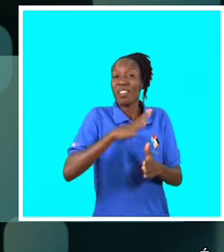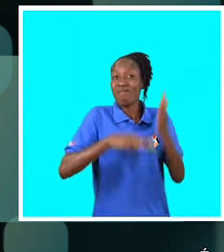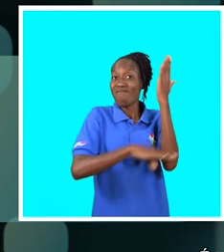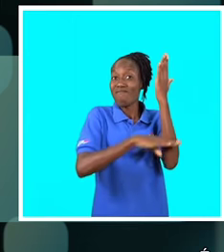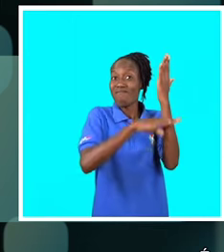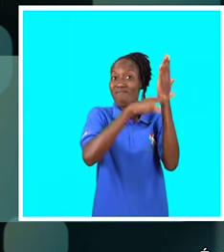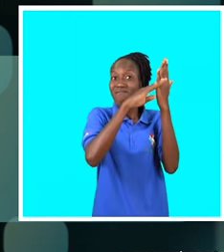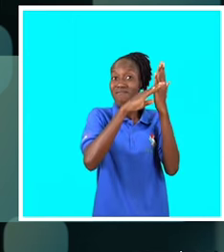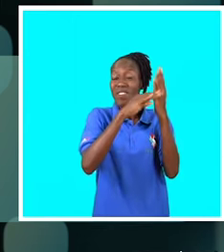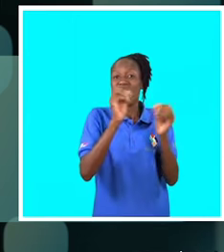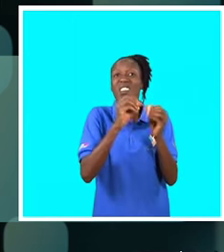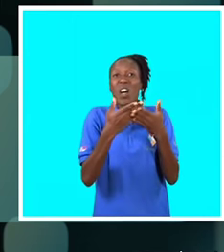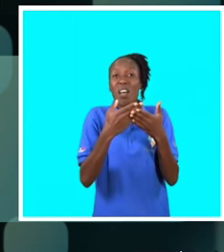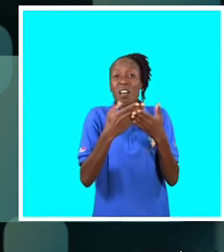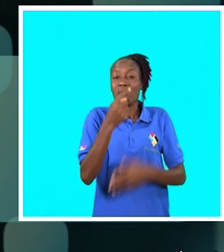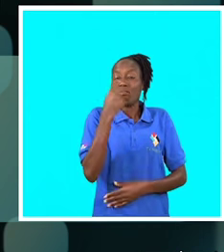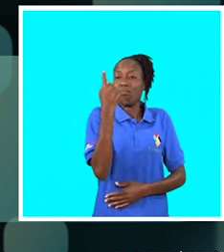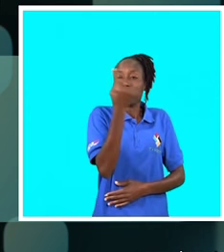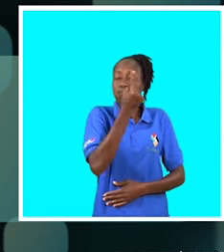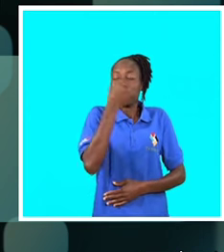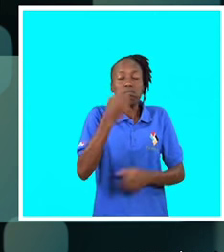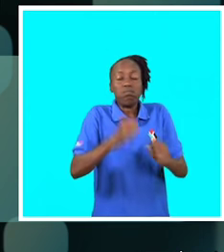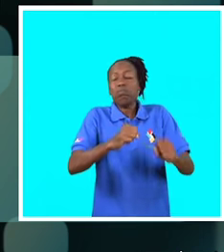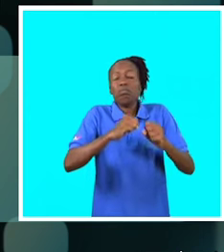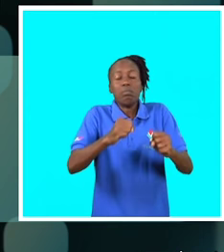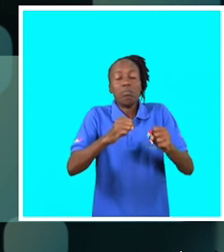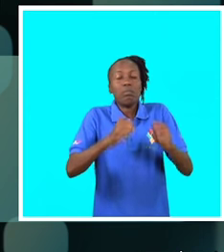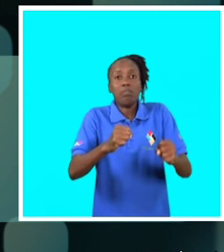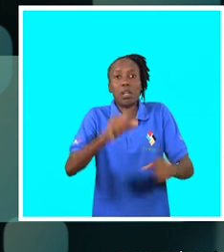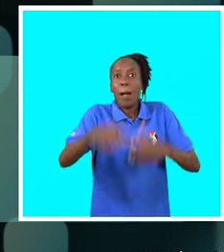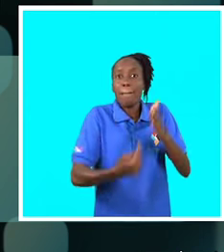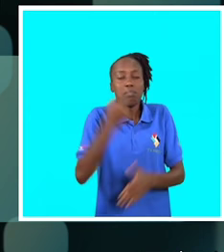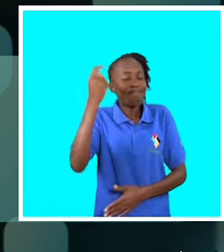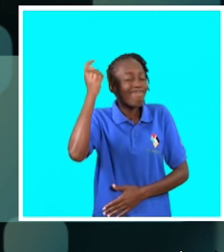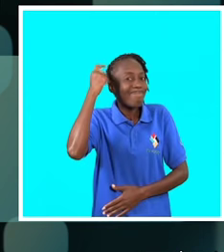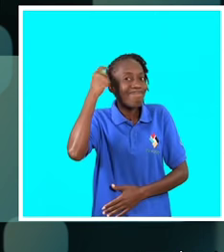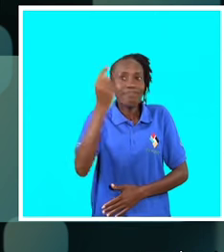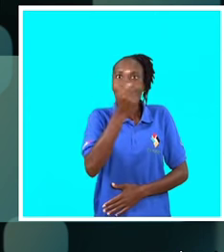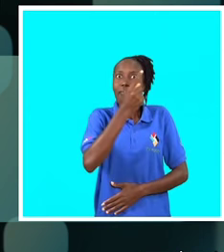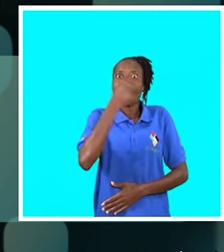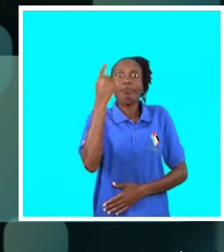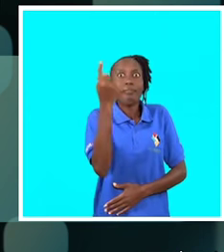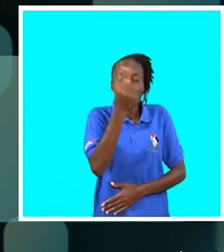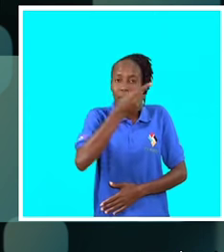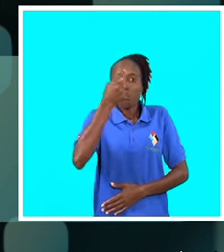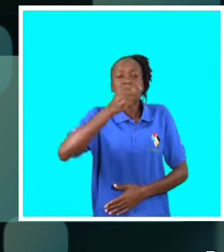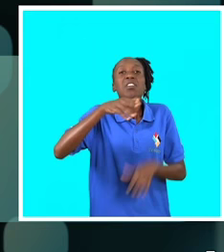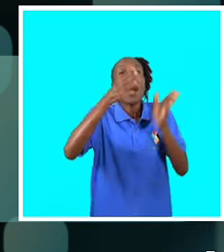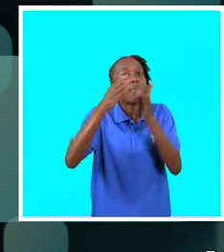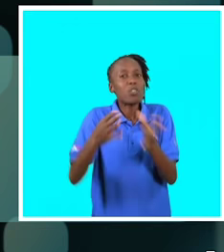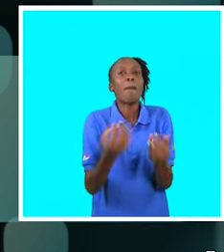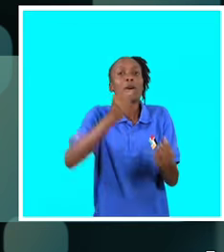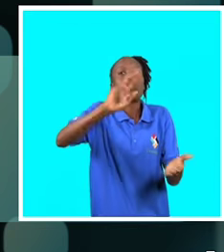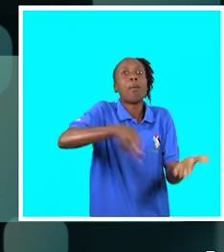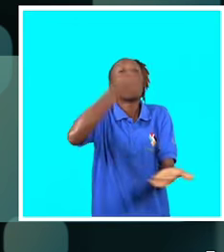epilepsia lá em cima e, normalmente, quando a gente tem ataque de epilepsia, há perda da consciência total ou parcial.